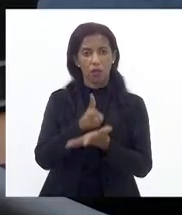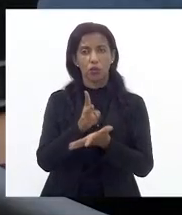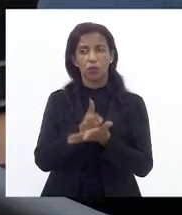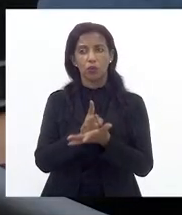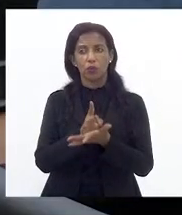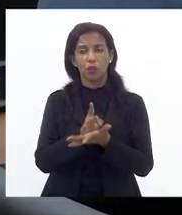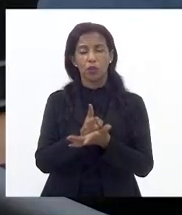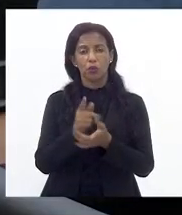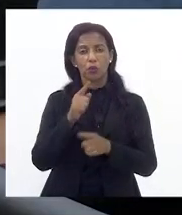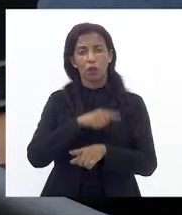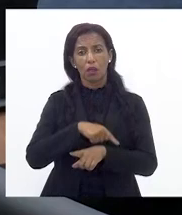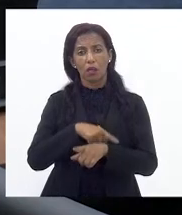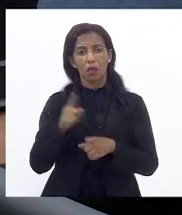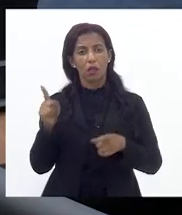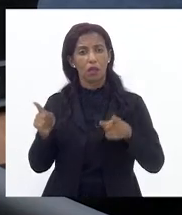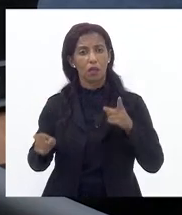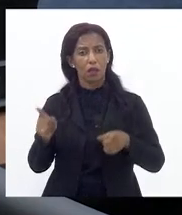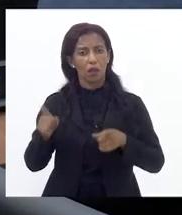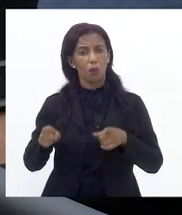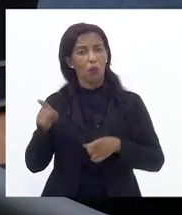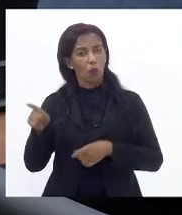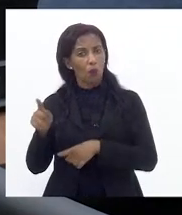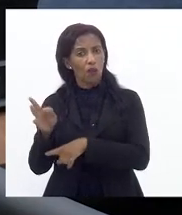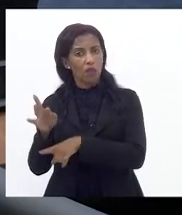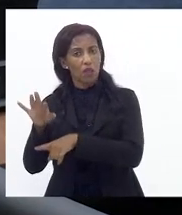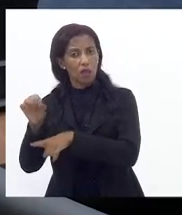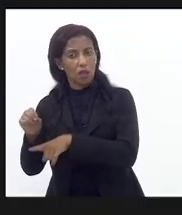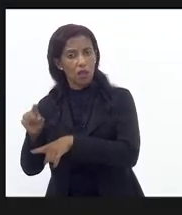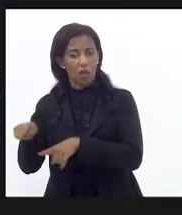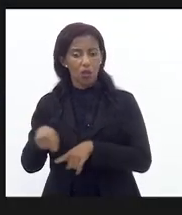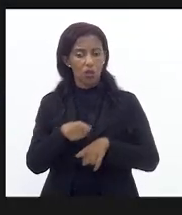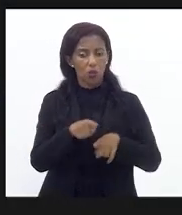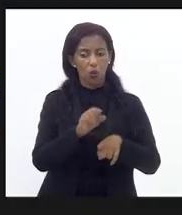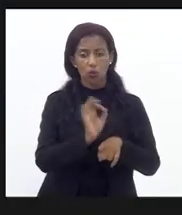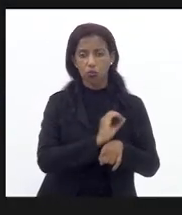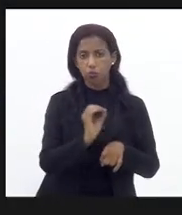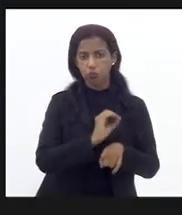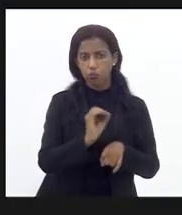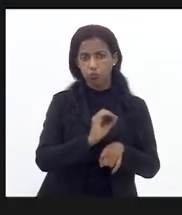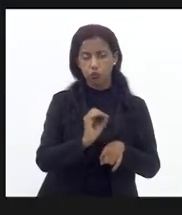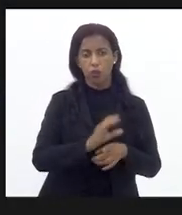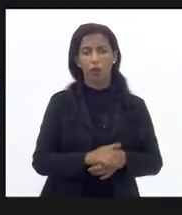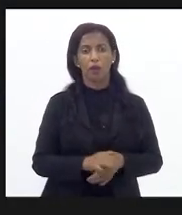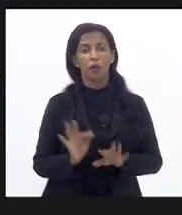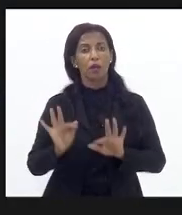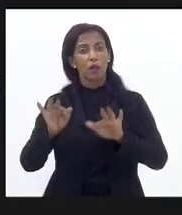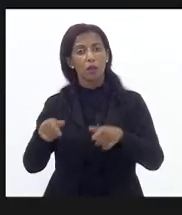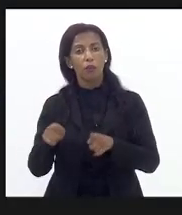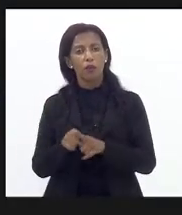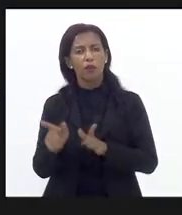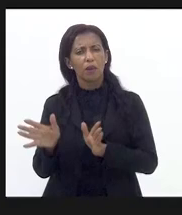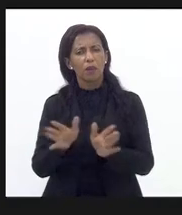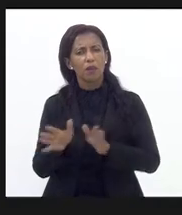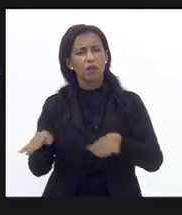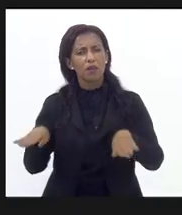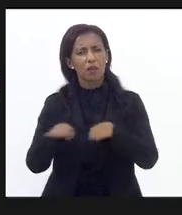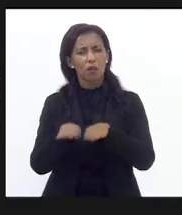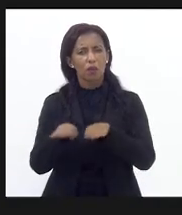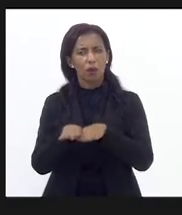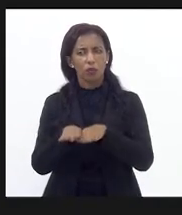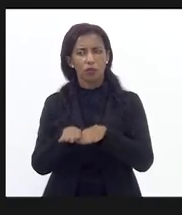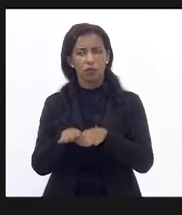mesmo lapso temporal um receberam triénio Ah e por que isso também afeta a questão da Igualdade